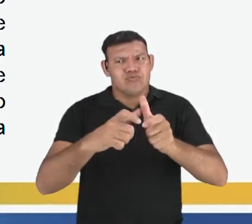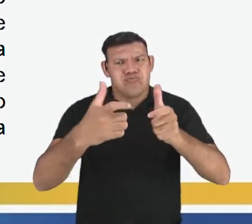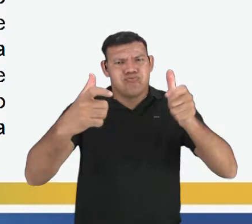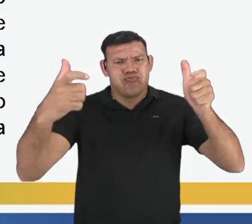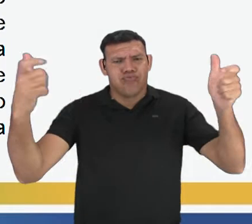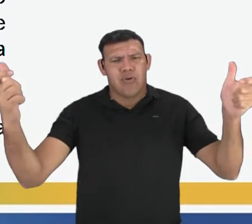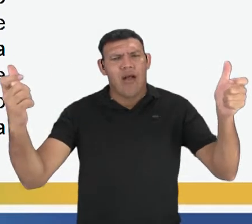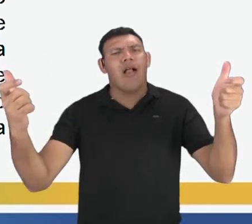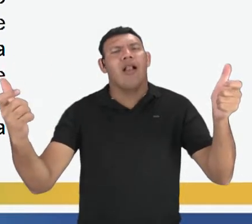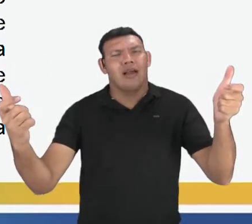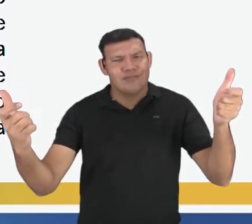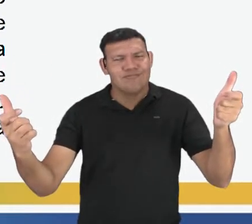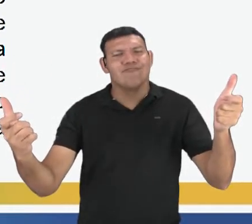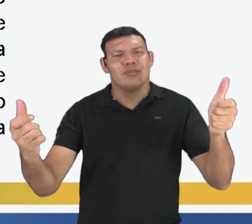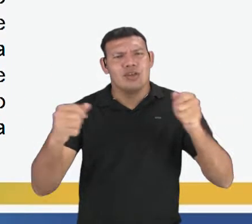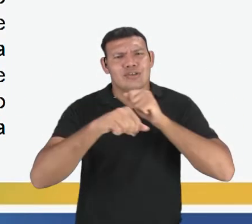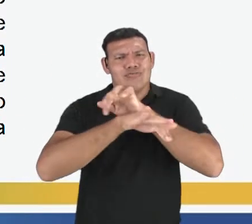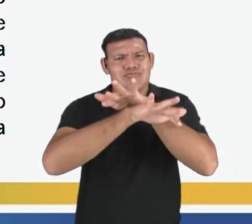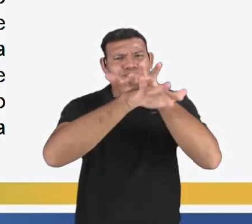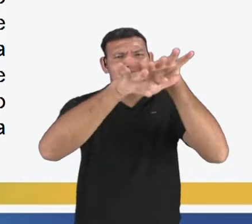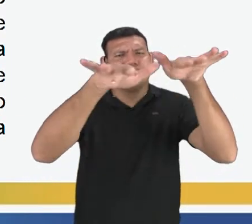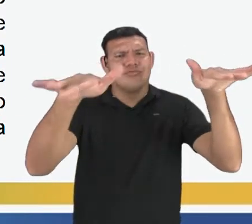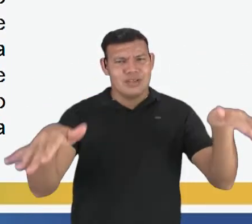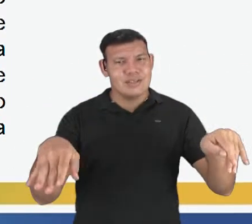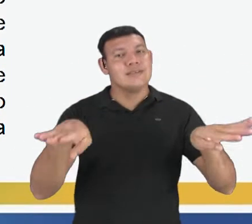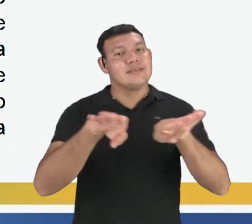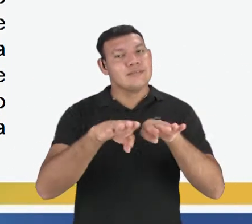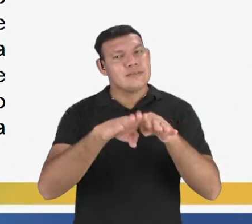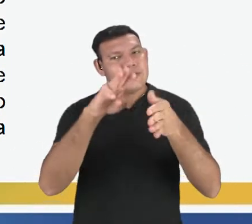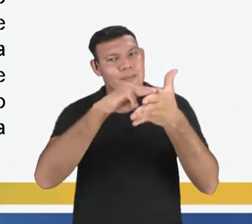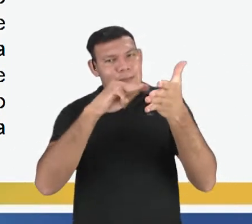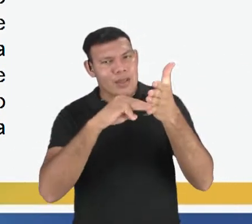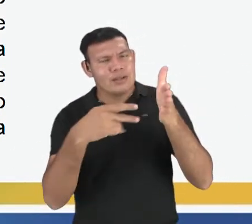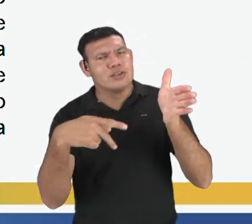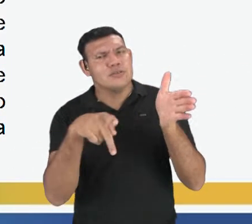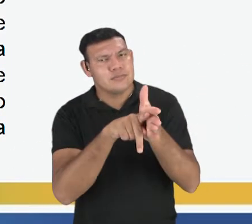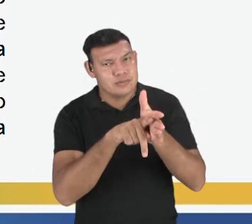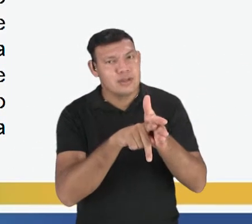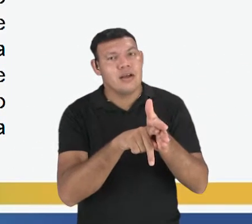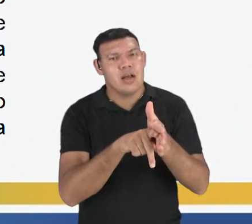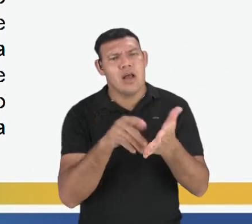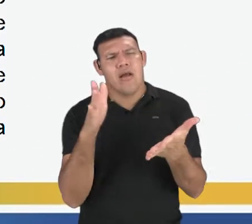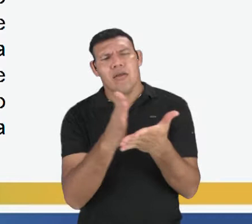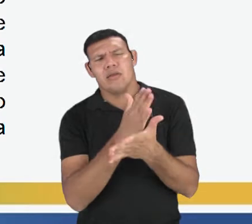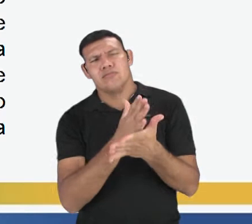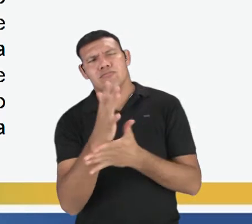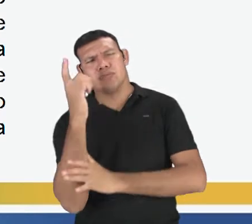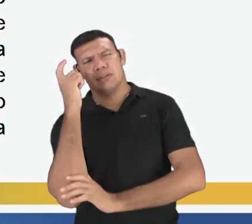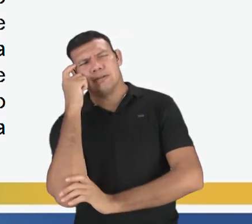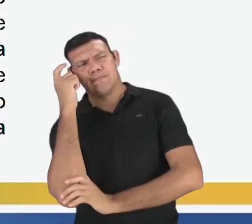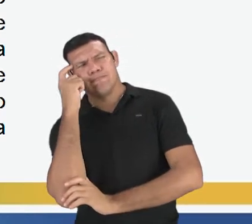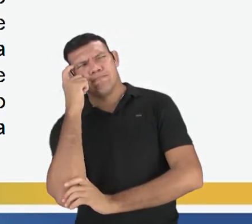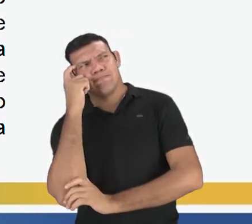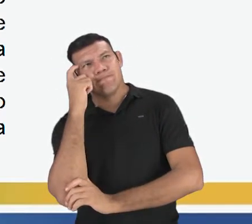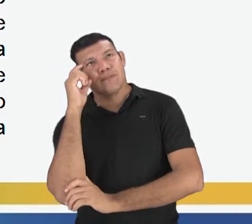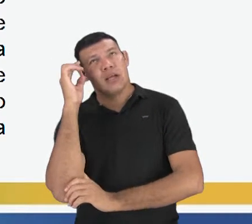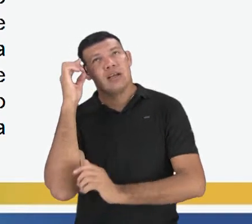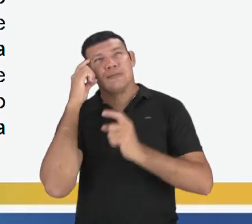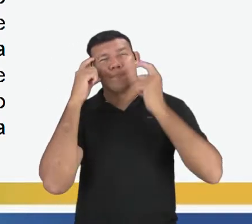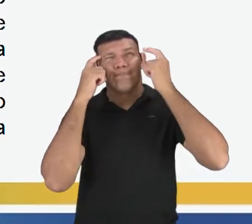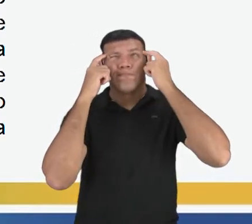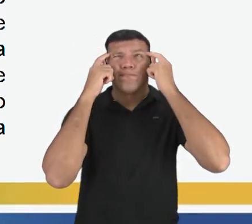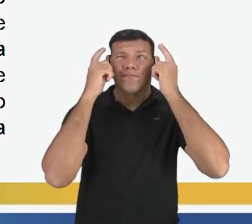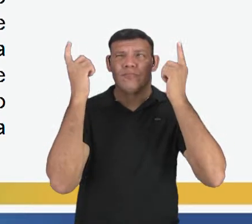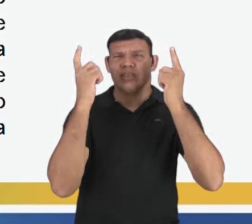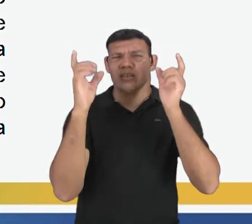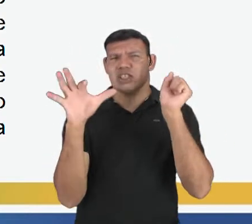conhecimentos difusos, que também se resete de um método próprio, faz que alguns pensem que o filosofar não é